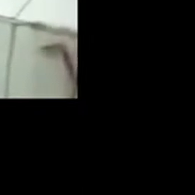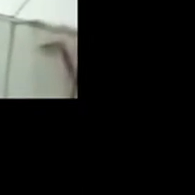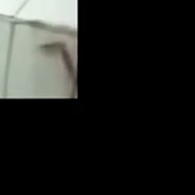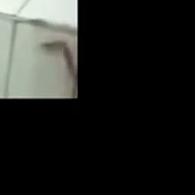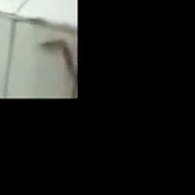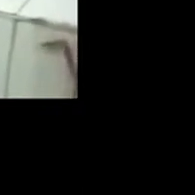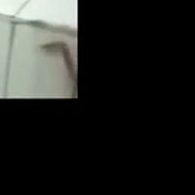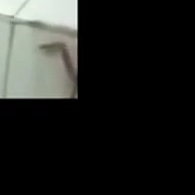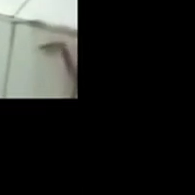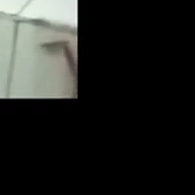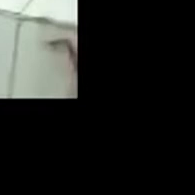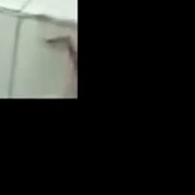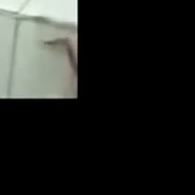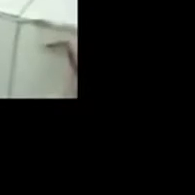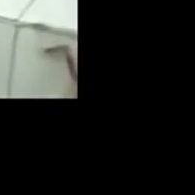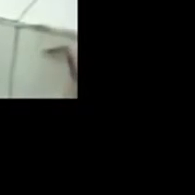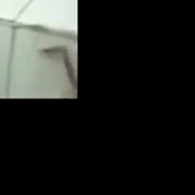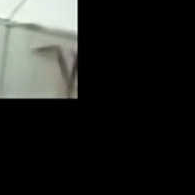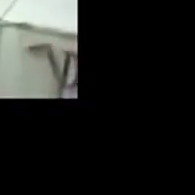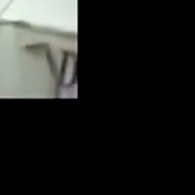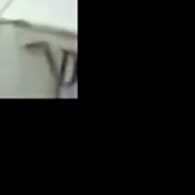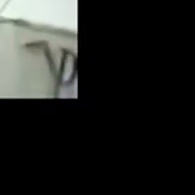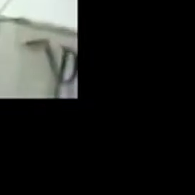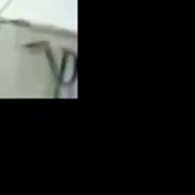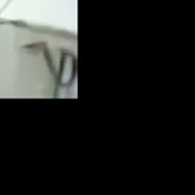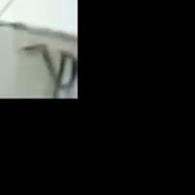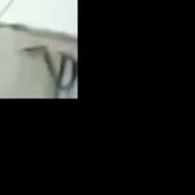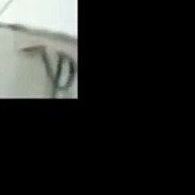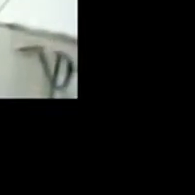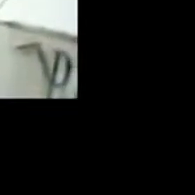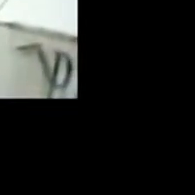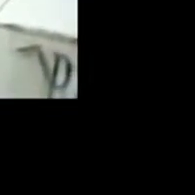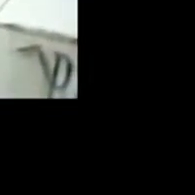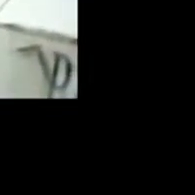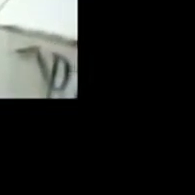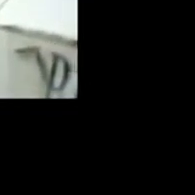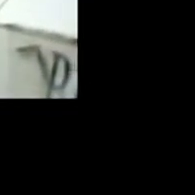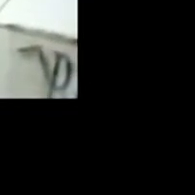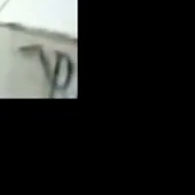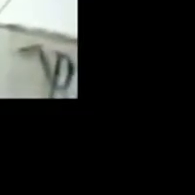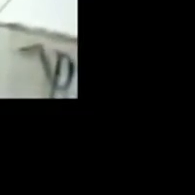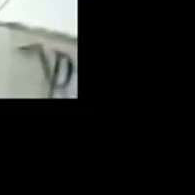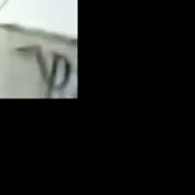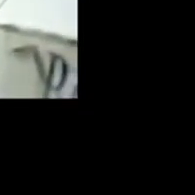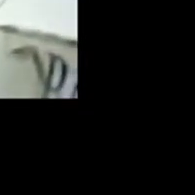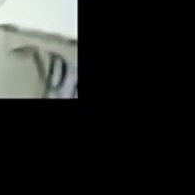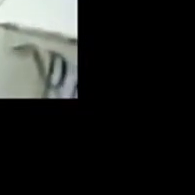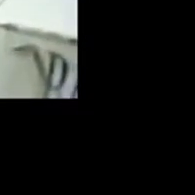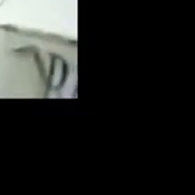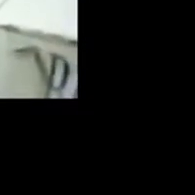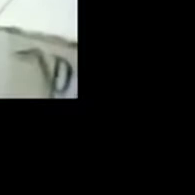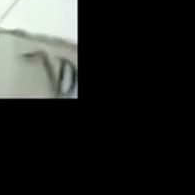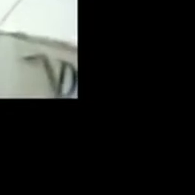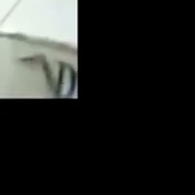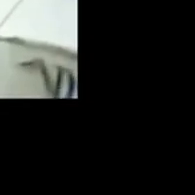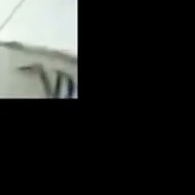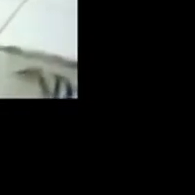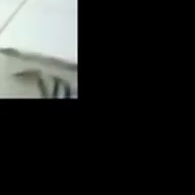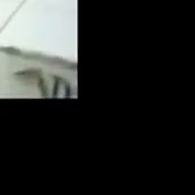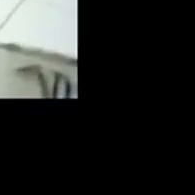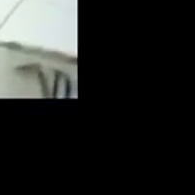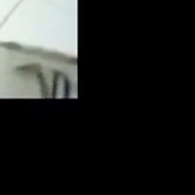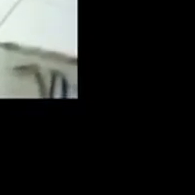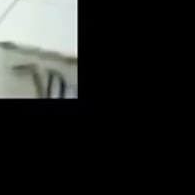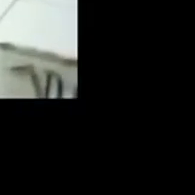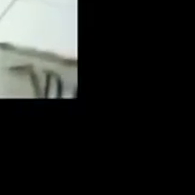Fiocruz tem sido, no meu cotidiano, uma ferramenta integral para planificação, ação e soluções de problemas de saúde